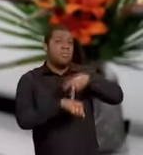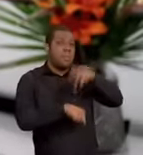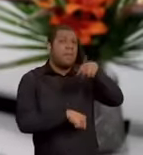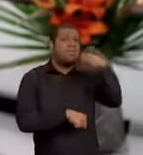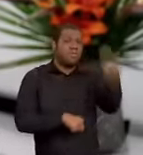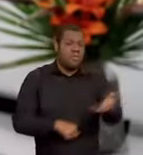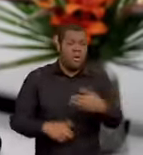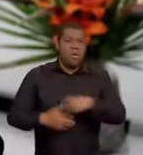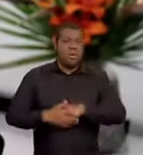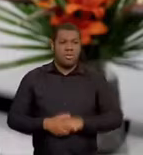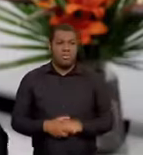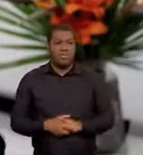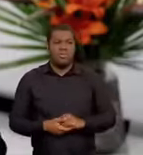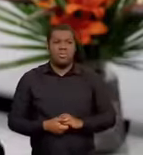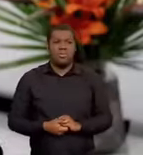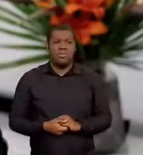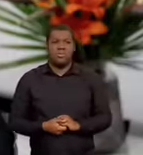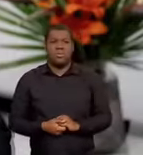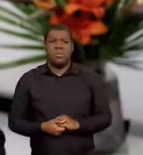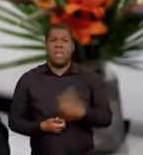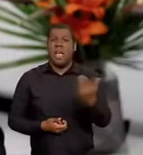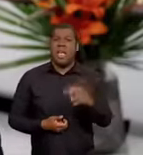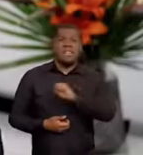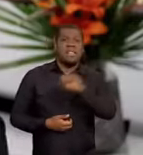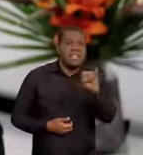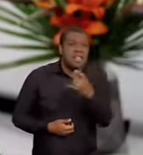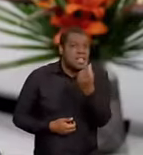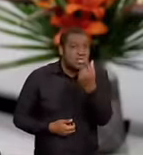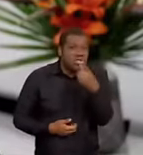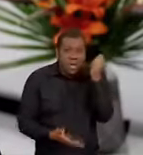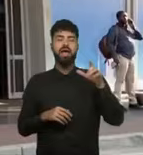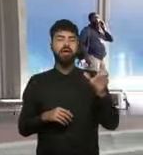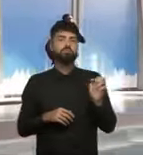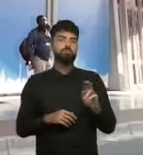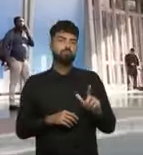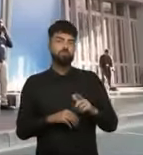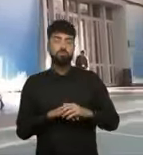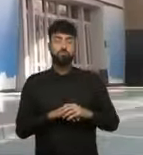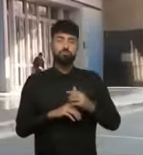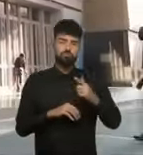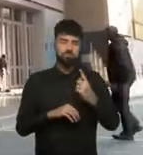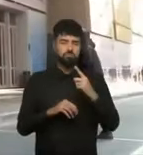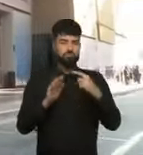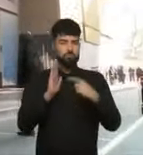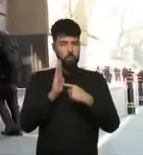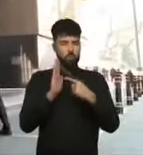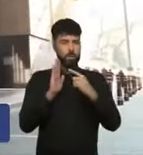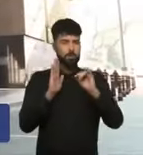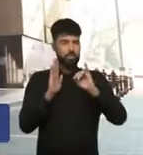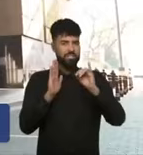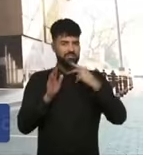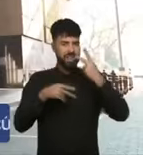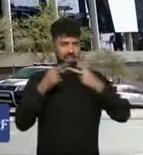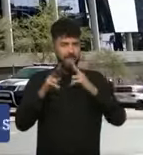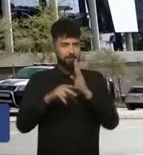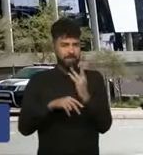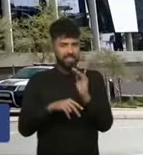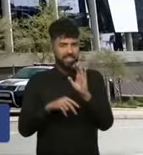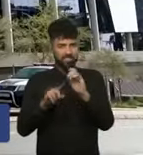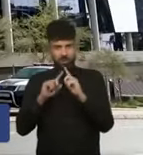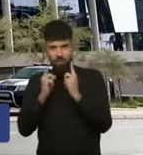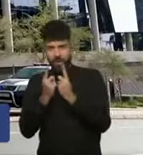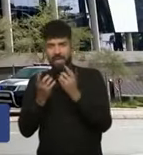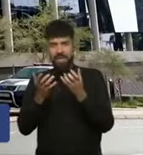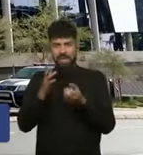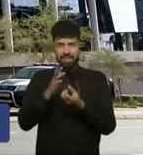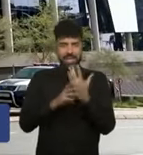tiver dinheiro para comprar dólar, só comprar dólar, negocie na nossa moeda. Juntos, os integrantes do BRICS